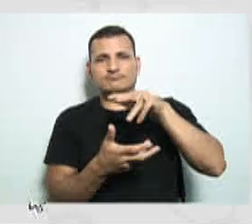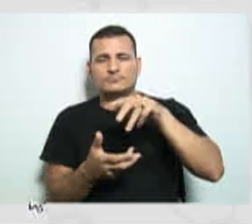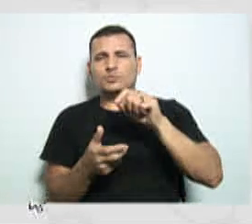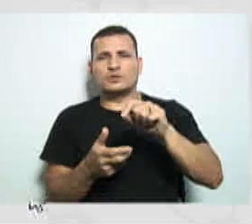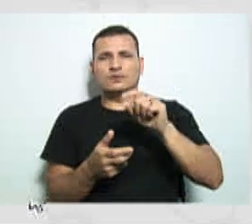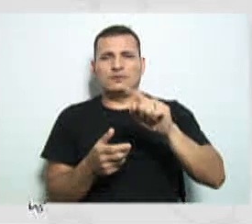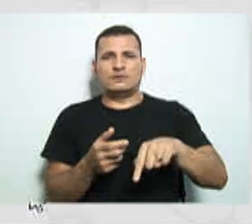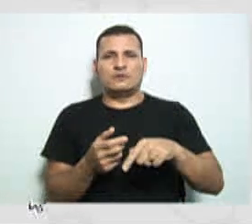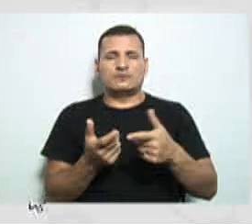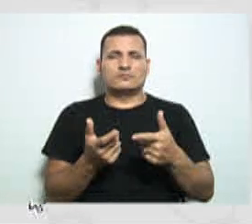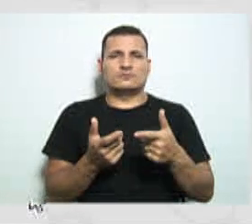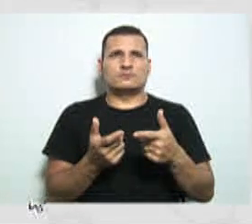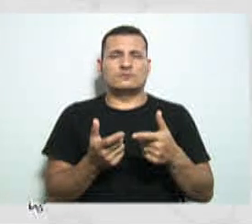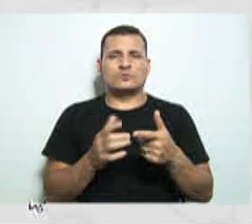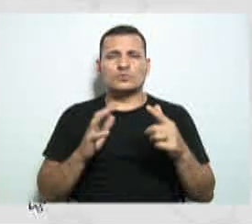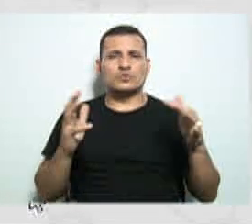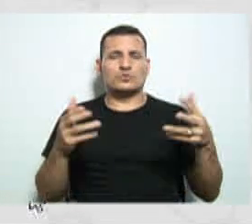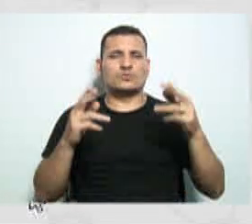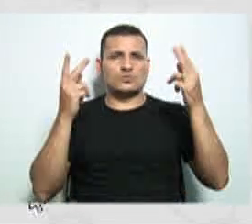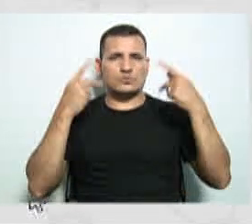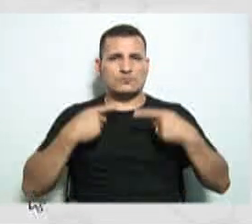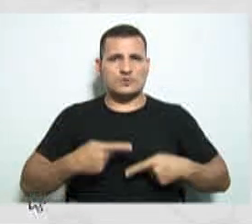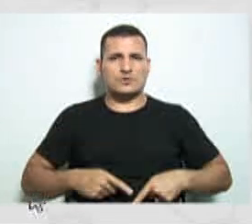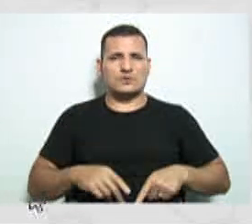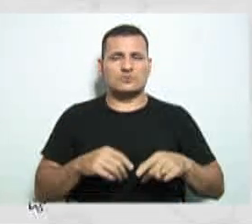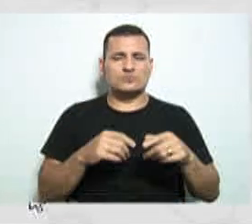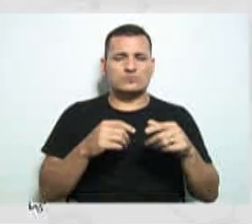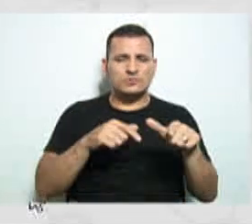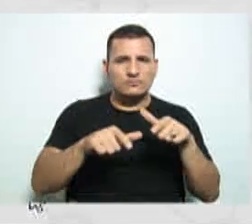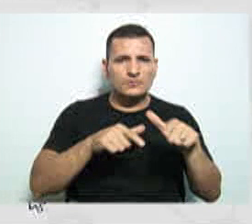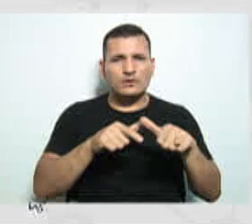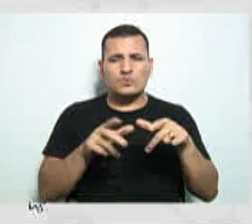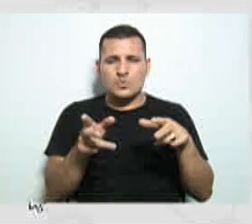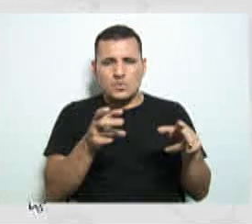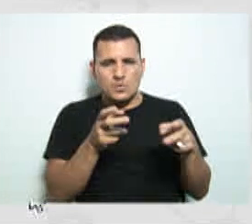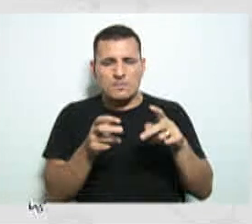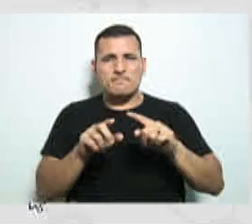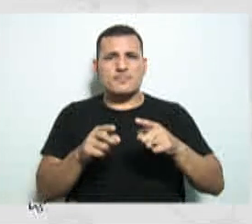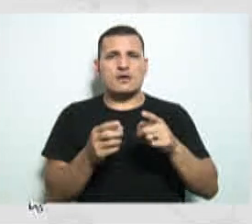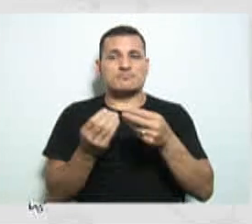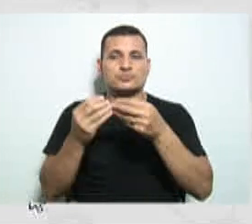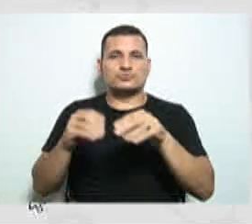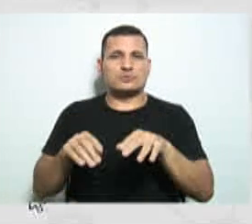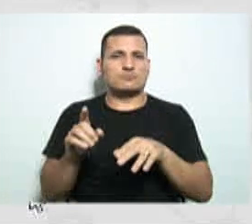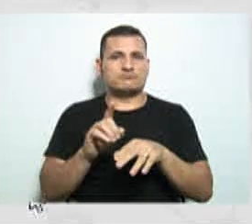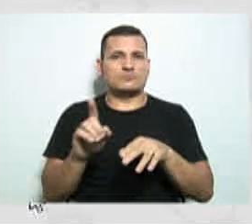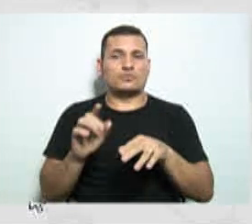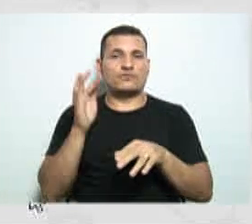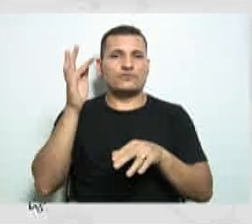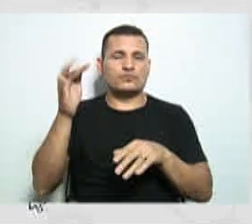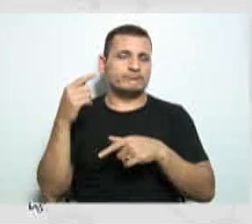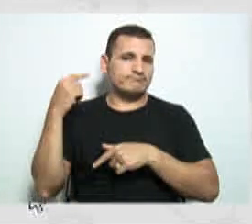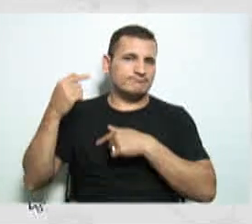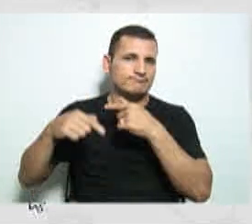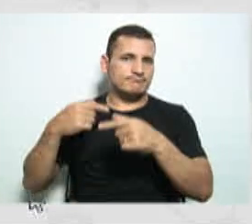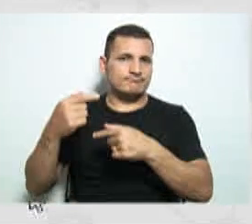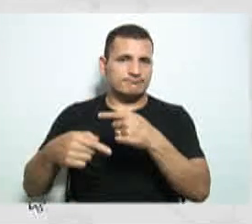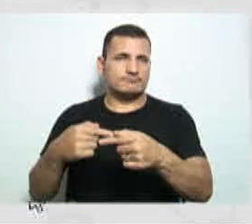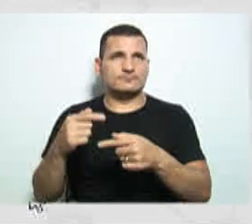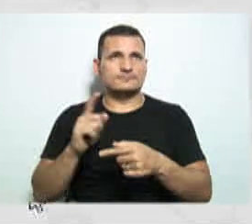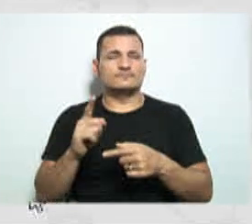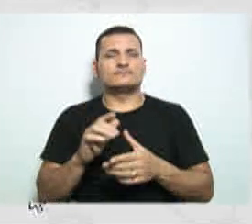as necessidades atuais dos seres humanos sem comprometer o futuro das próximas gerações, tá bom?